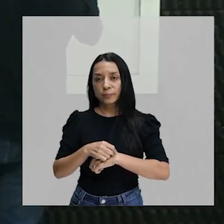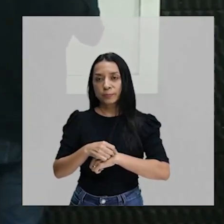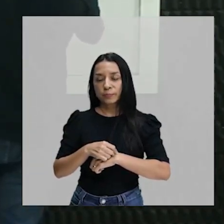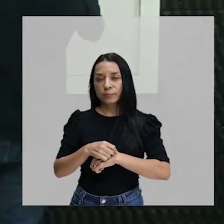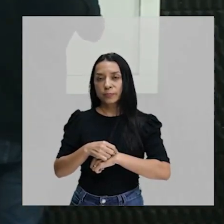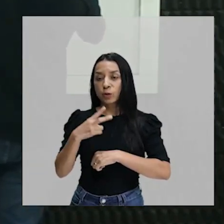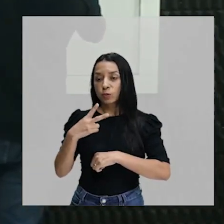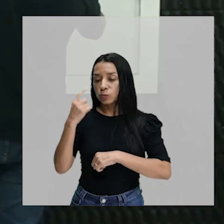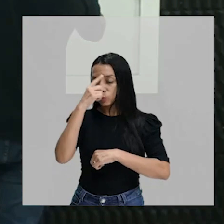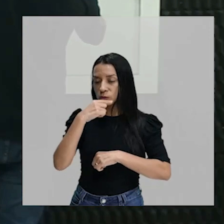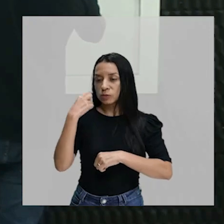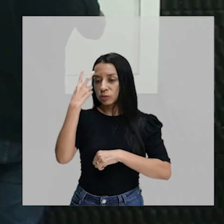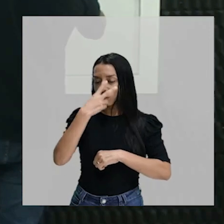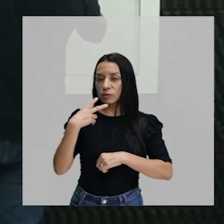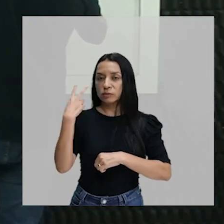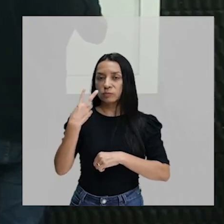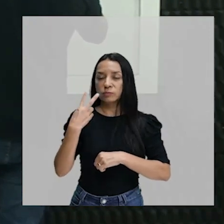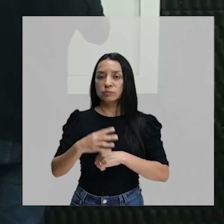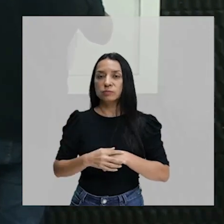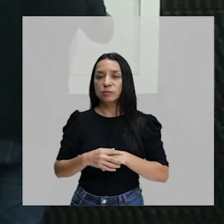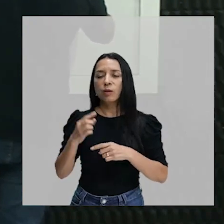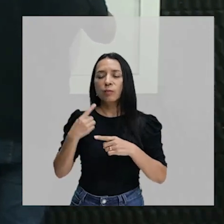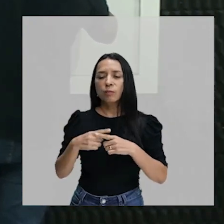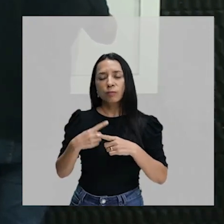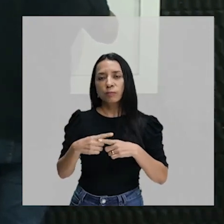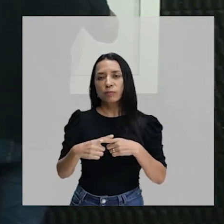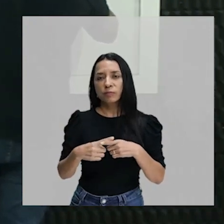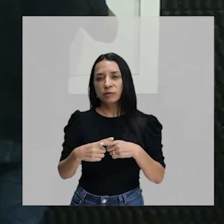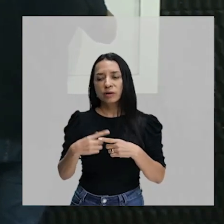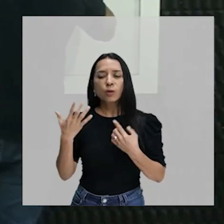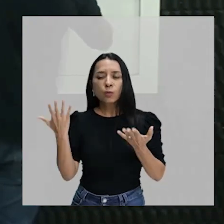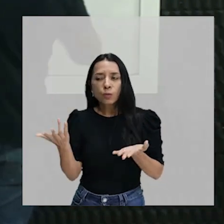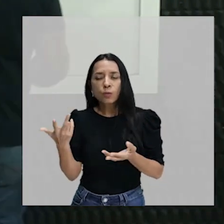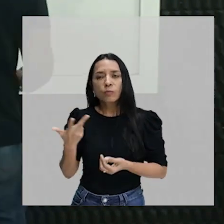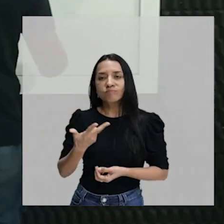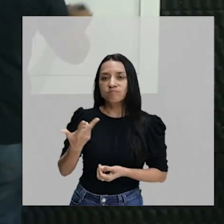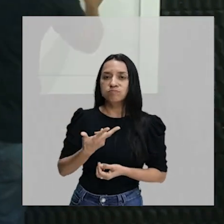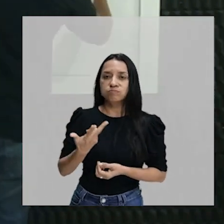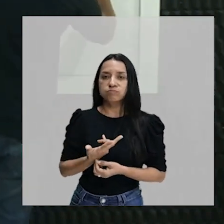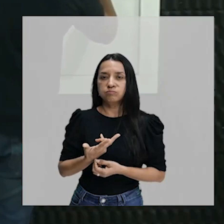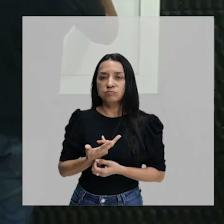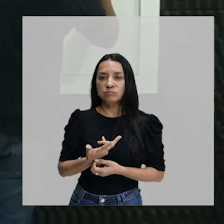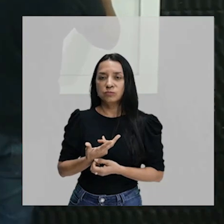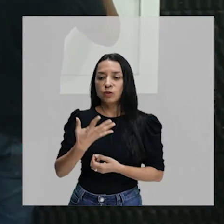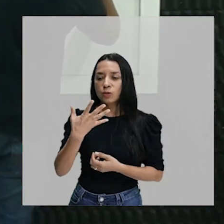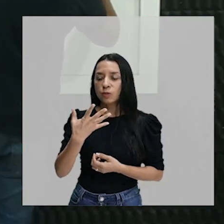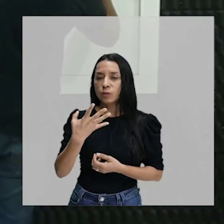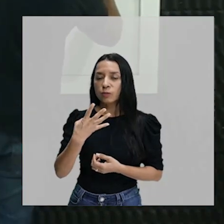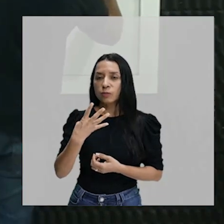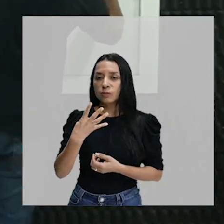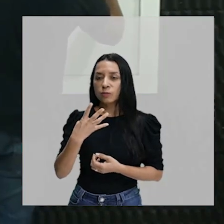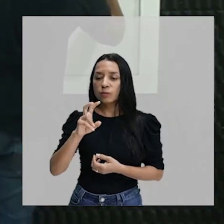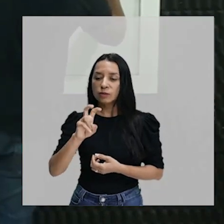horas Ele usou duas horas é porque eles estavam com qual velocidade aí tá com uma velocidade de 45